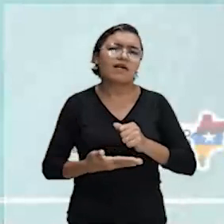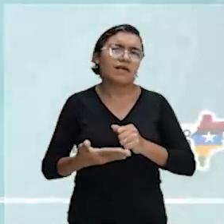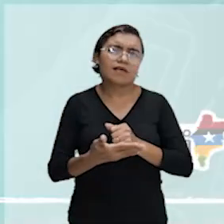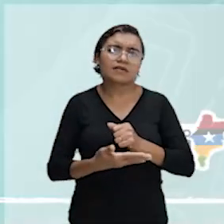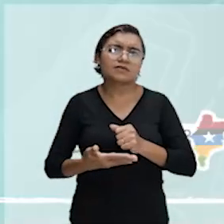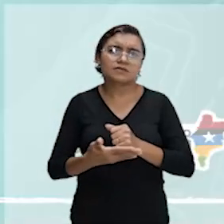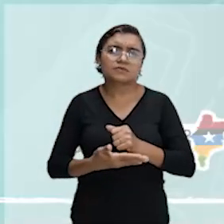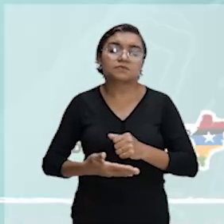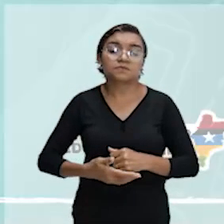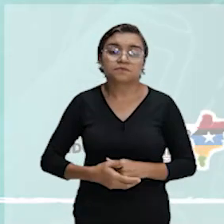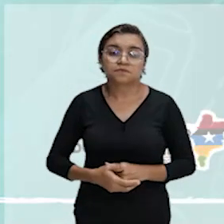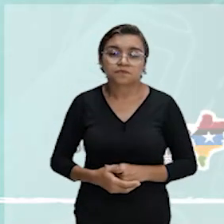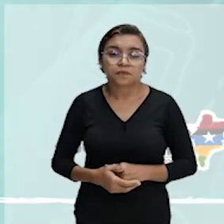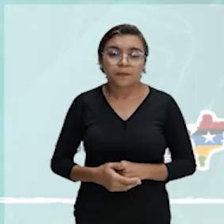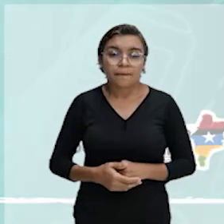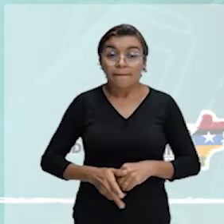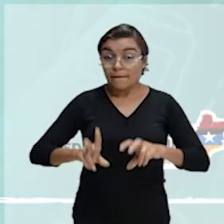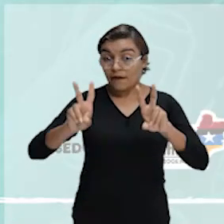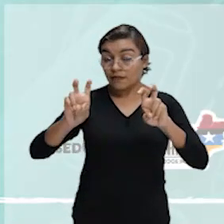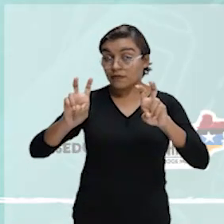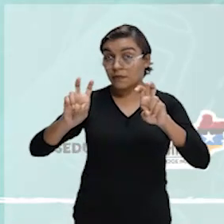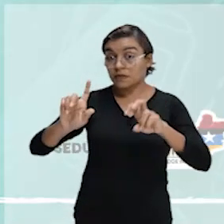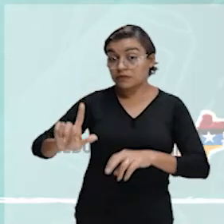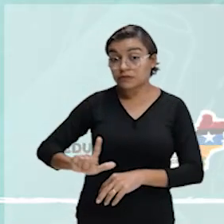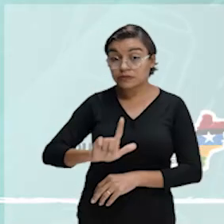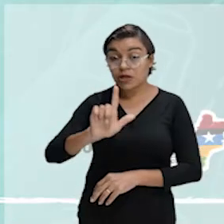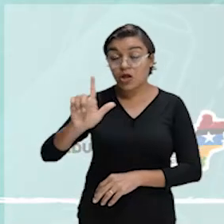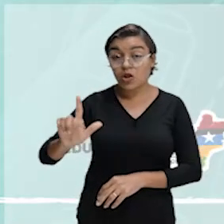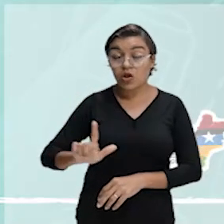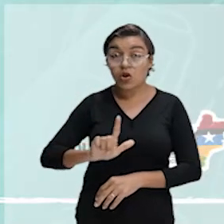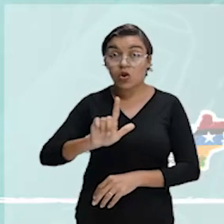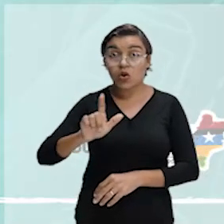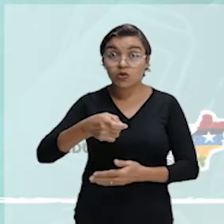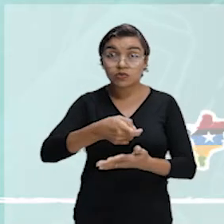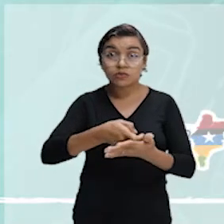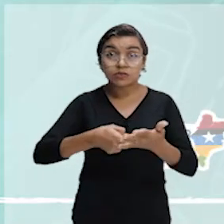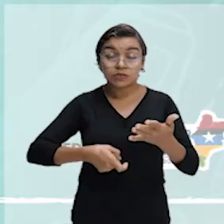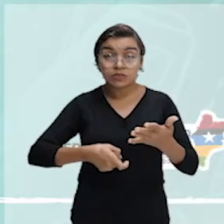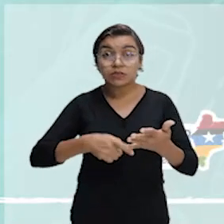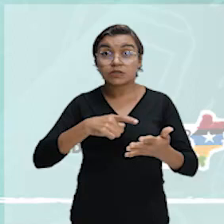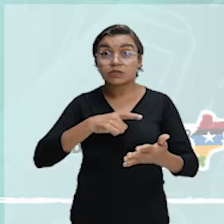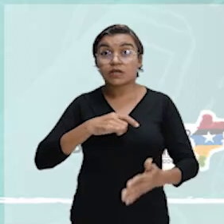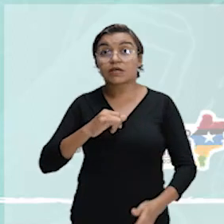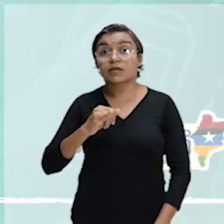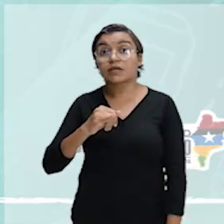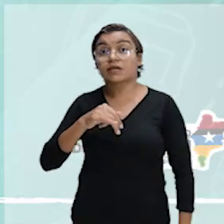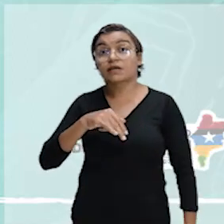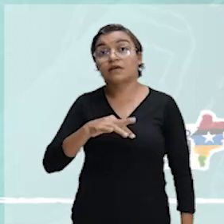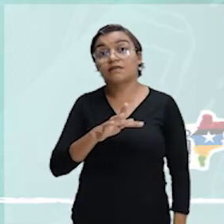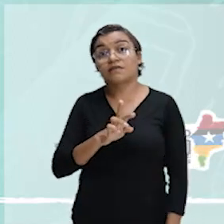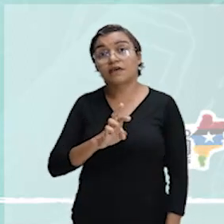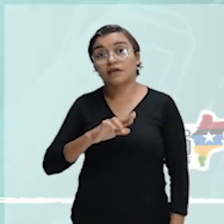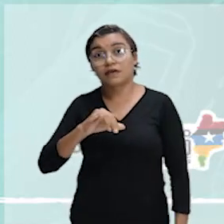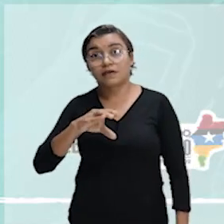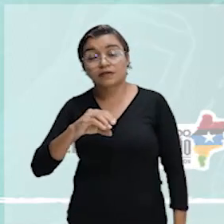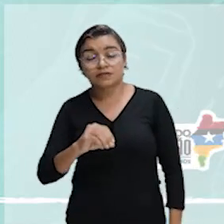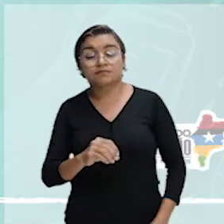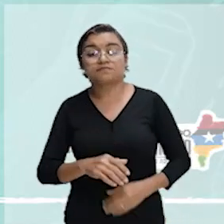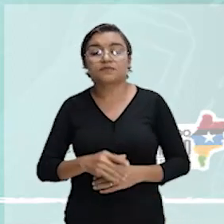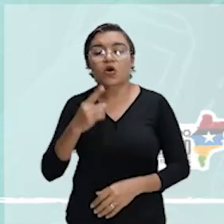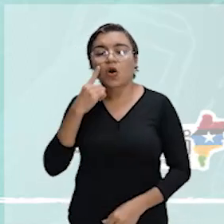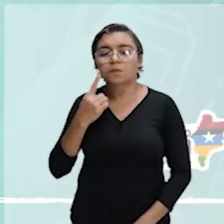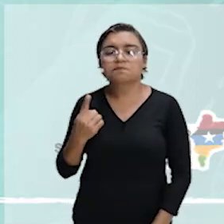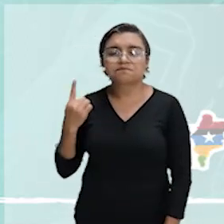tirar a palavra fácil, né? Na temática da lógica, leia o texto a seguir sobre os tipos de inferência. Dedução e indução são conhecidas como nome